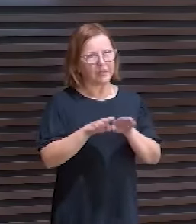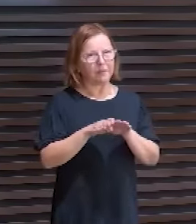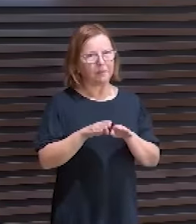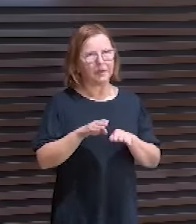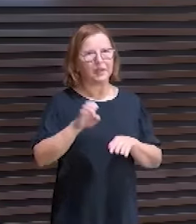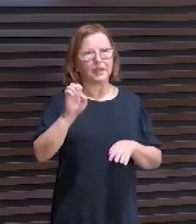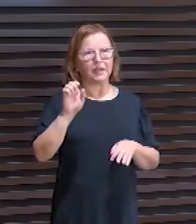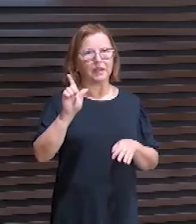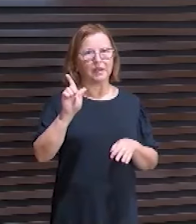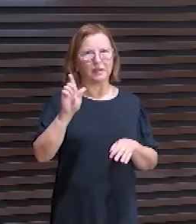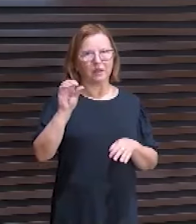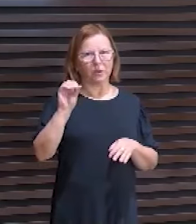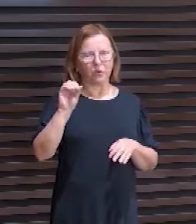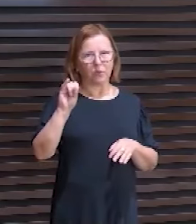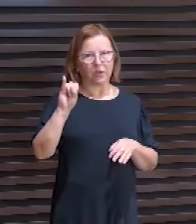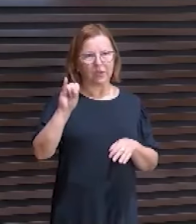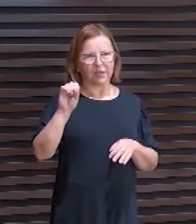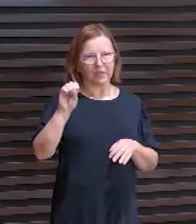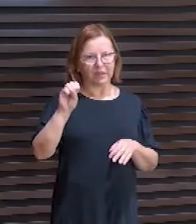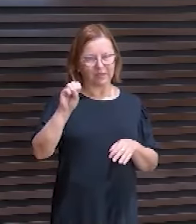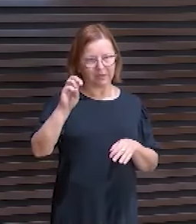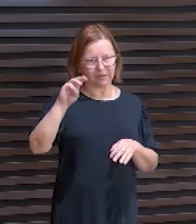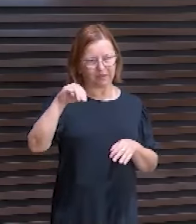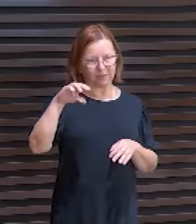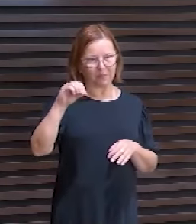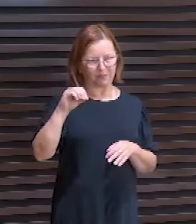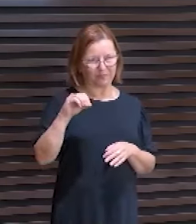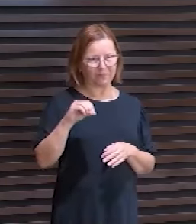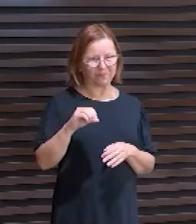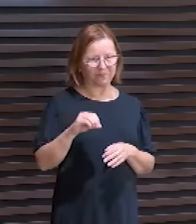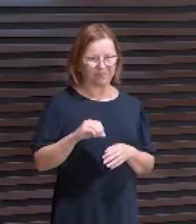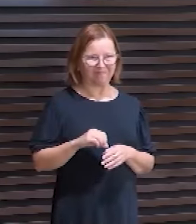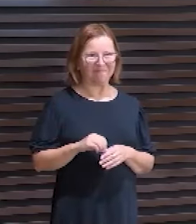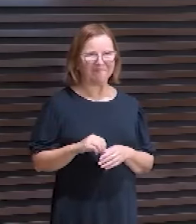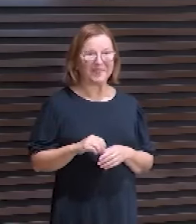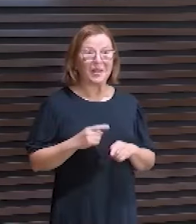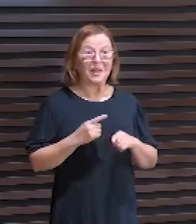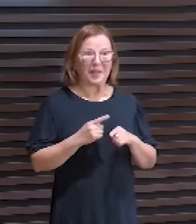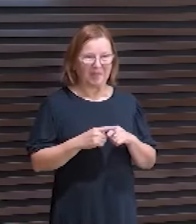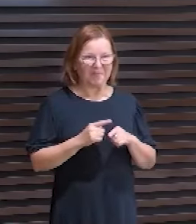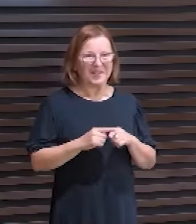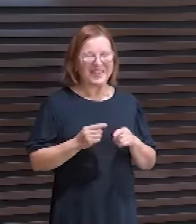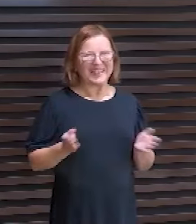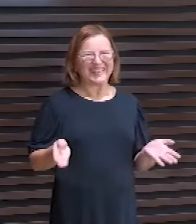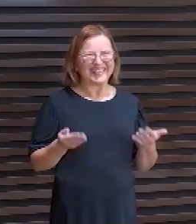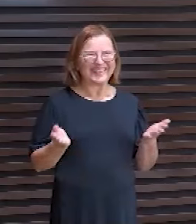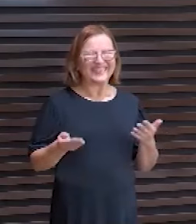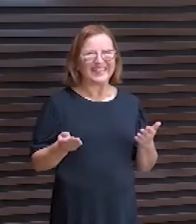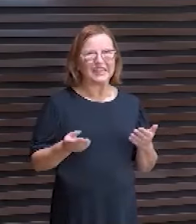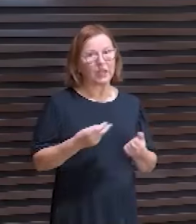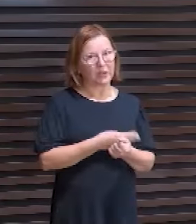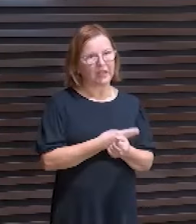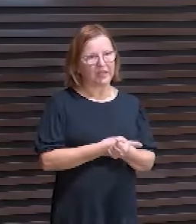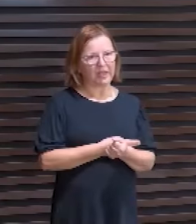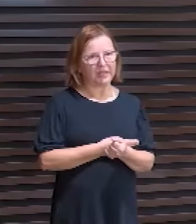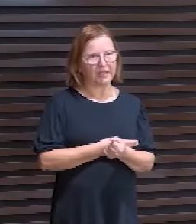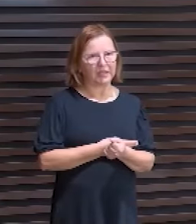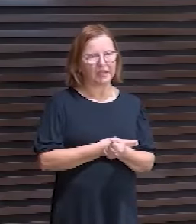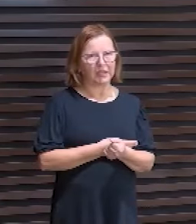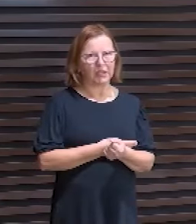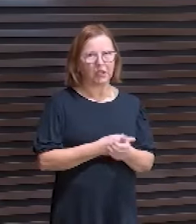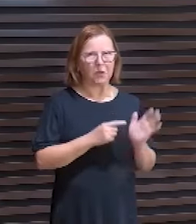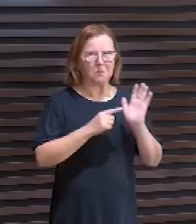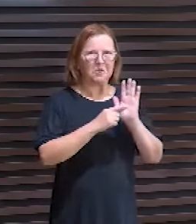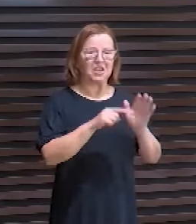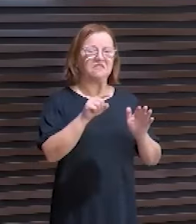errada a motivação aí é exatamente você mostrar que você é uma pessoa diferente